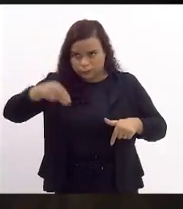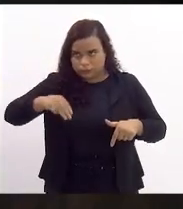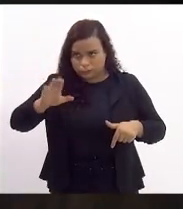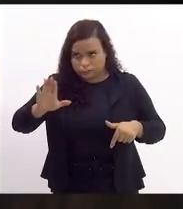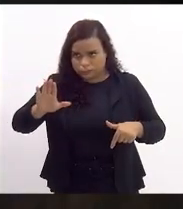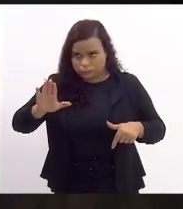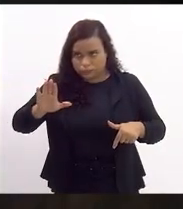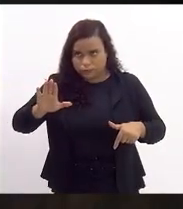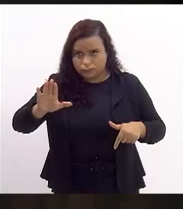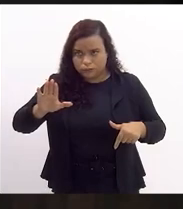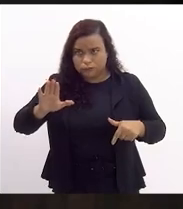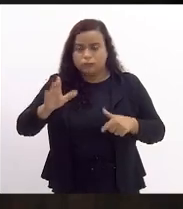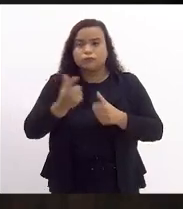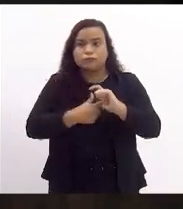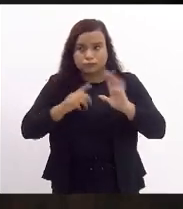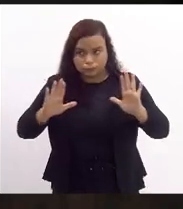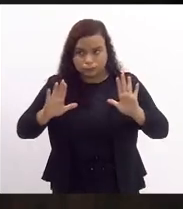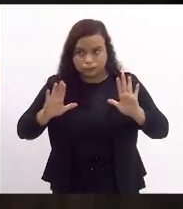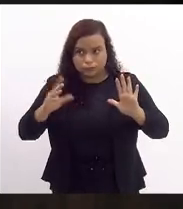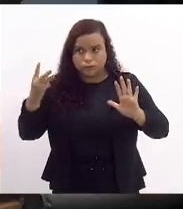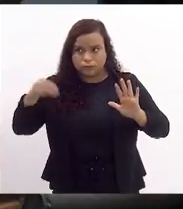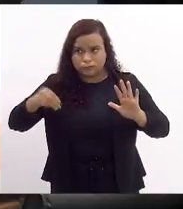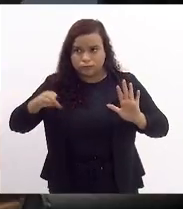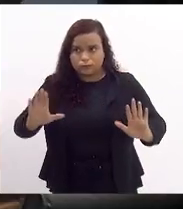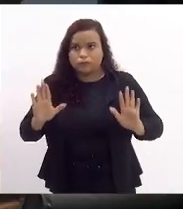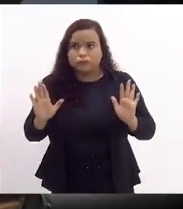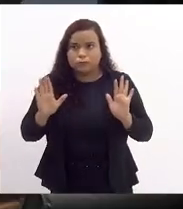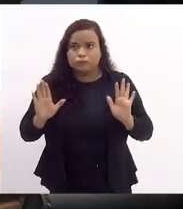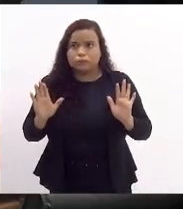trabalho por três minutos presidente da vai-vai